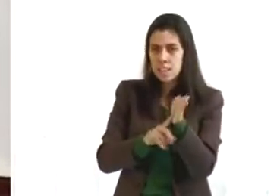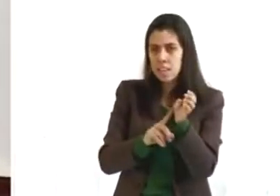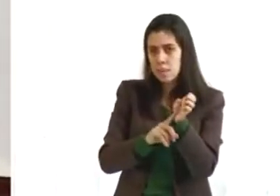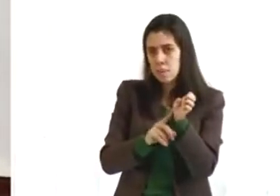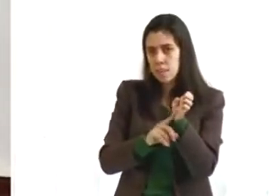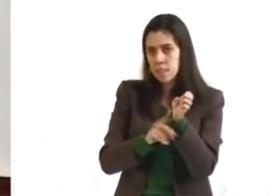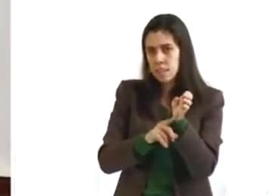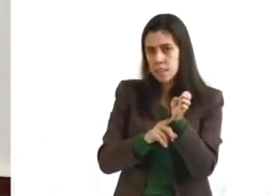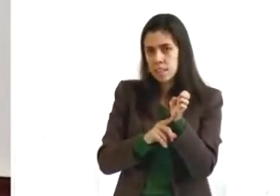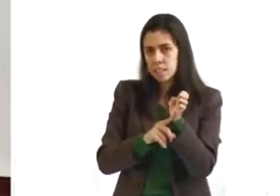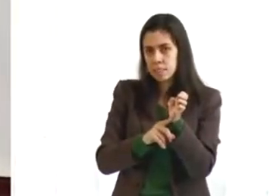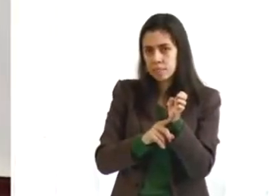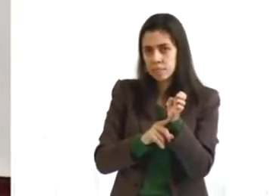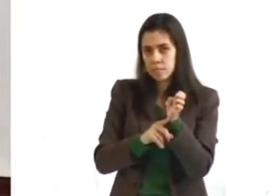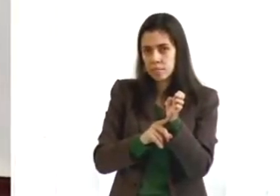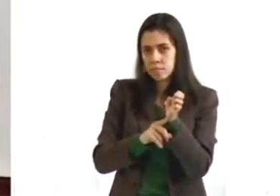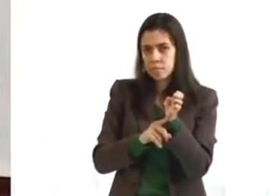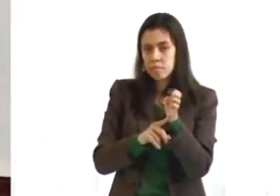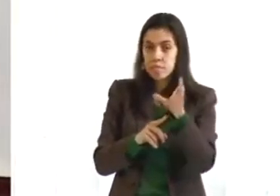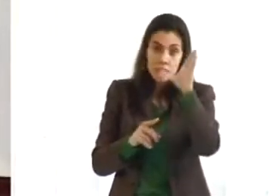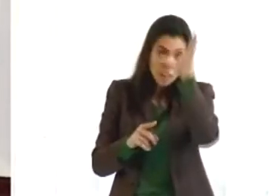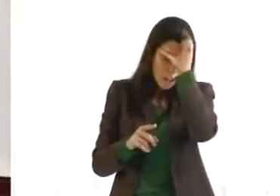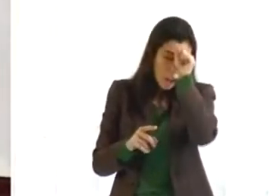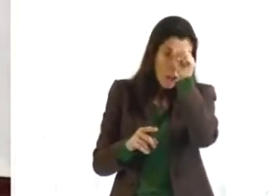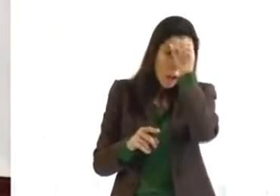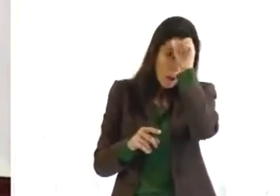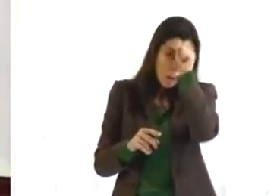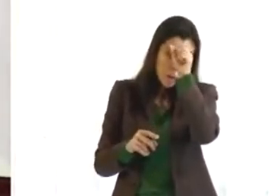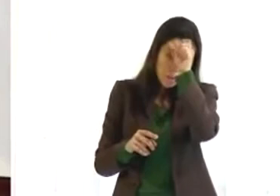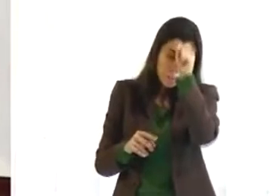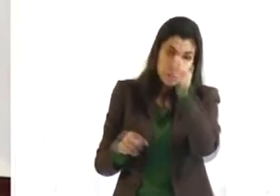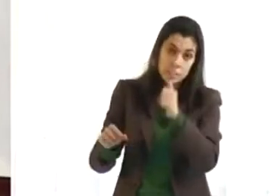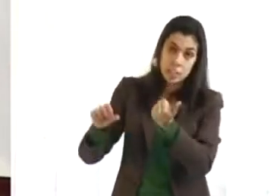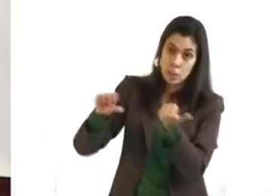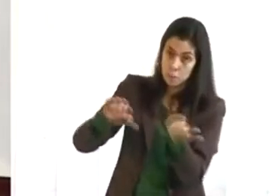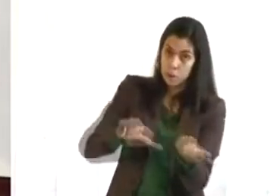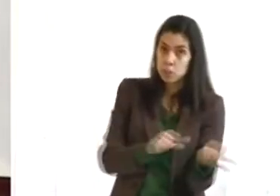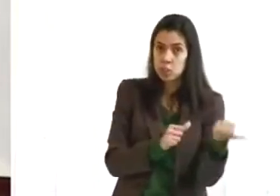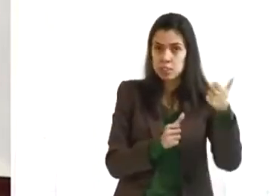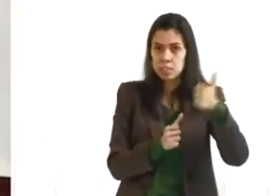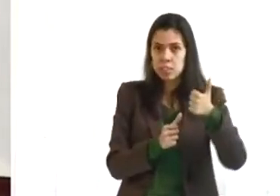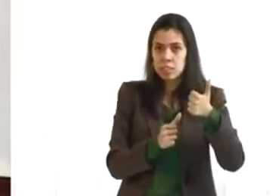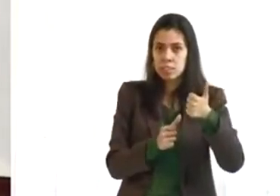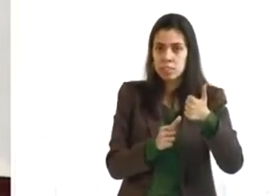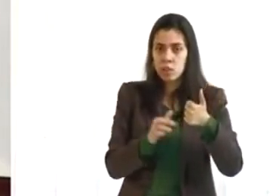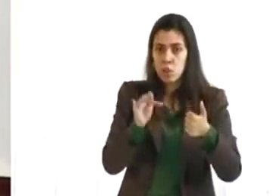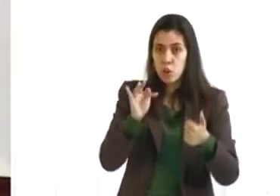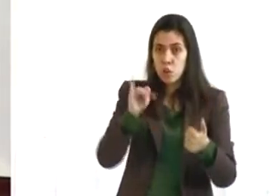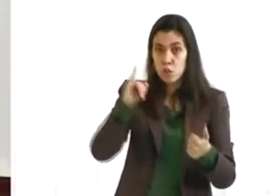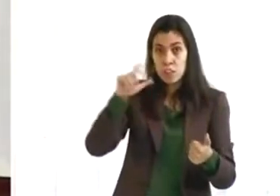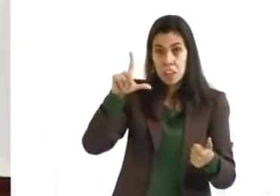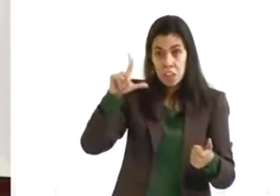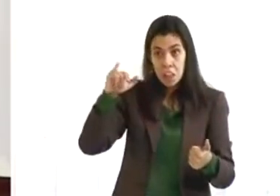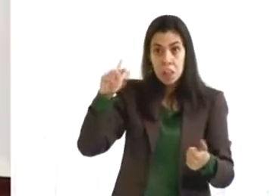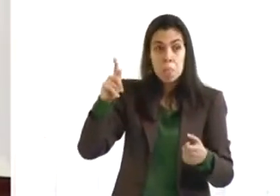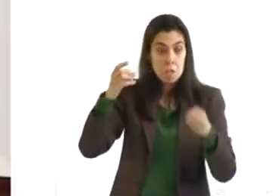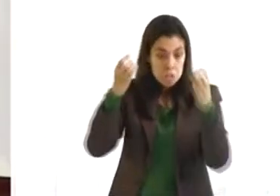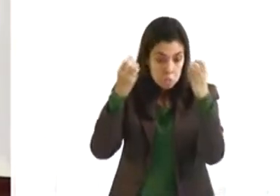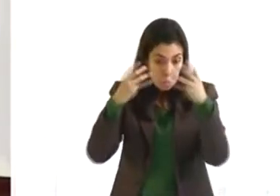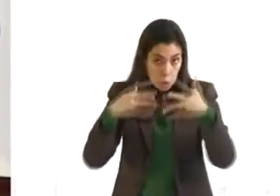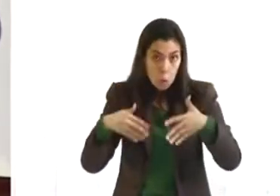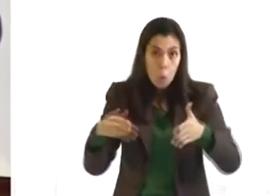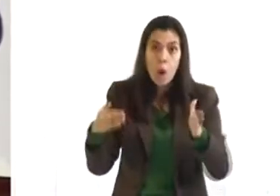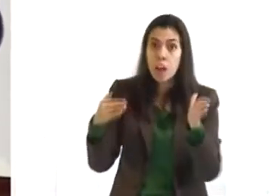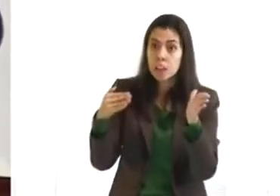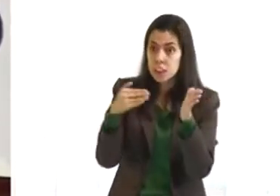vocês é sobre o sacramento do batismo. Deu tempo de Filipe chegar até o batismo.